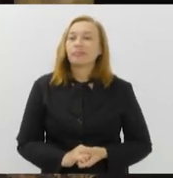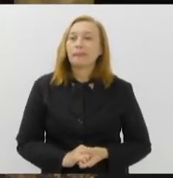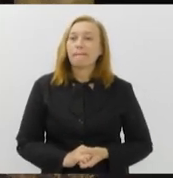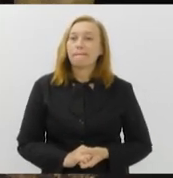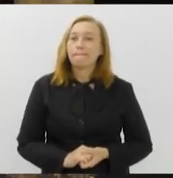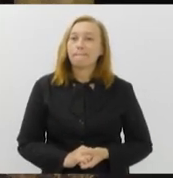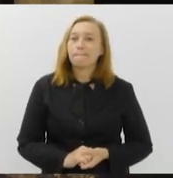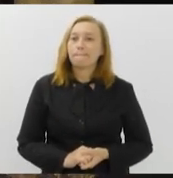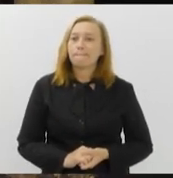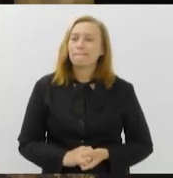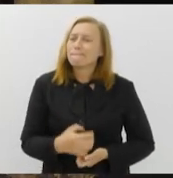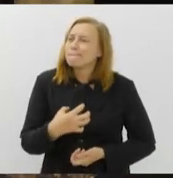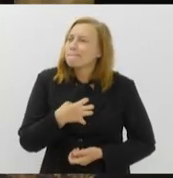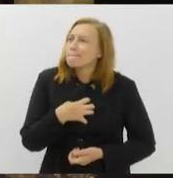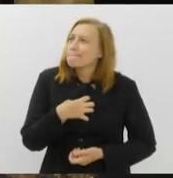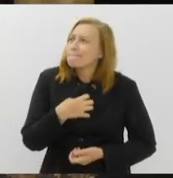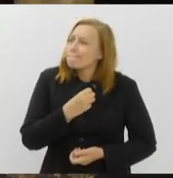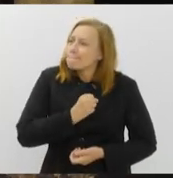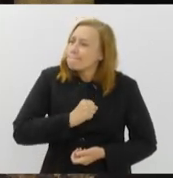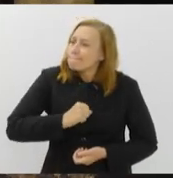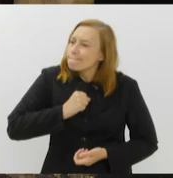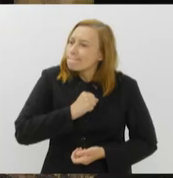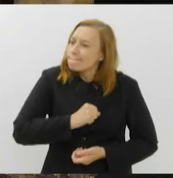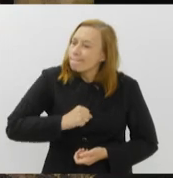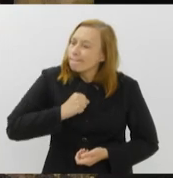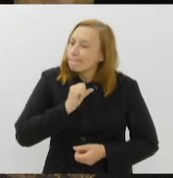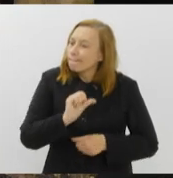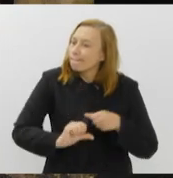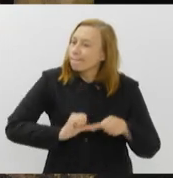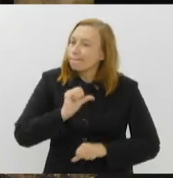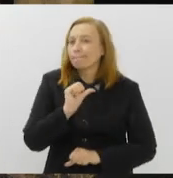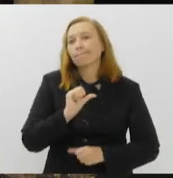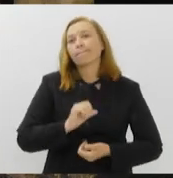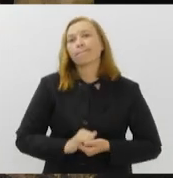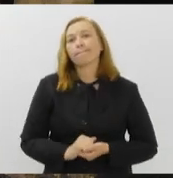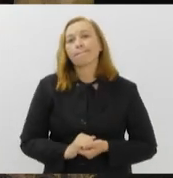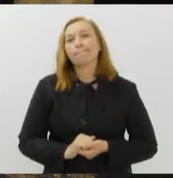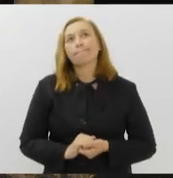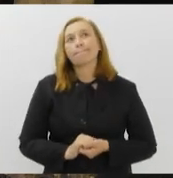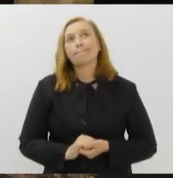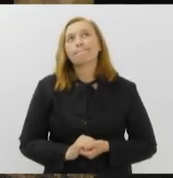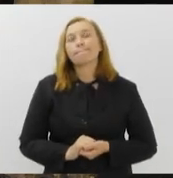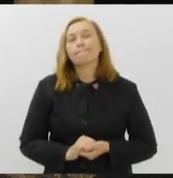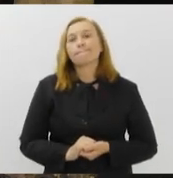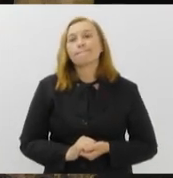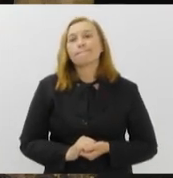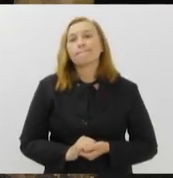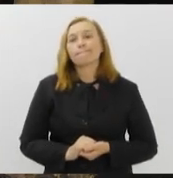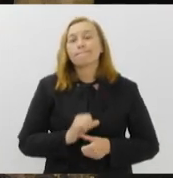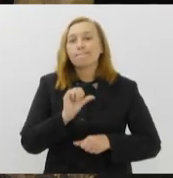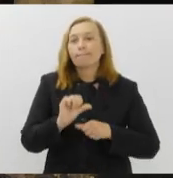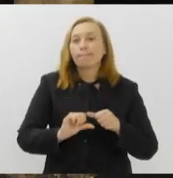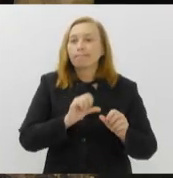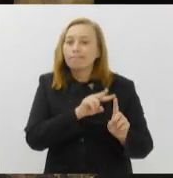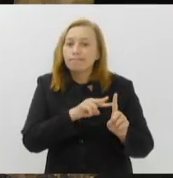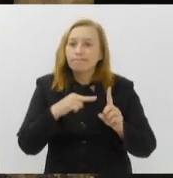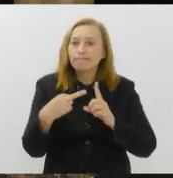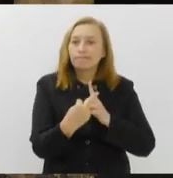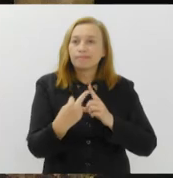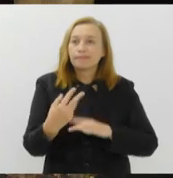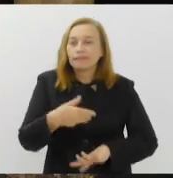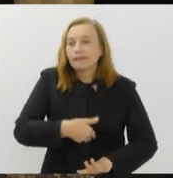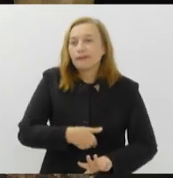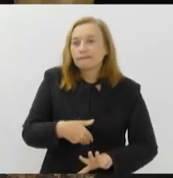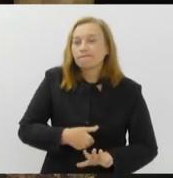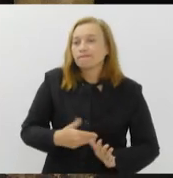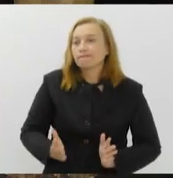eu sinto muita falta de uma mudança de chave, sabem? Uma mudança de olhar para a questão da fome e da